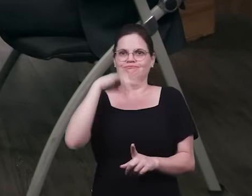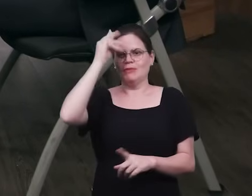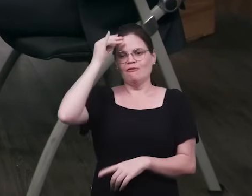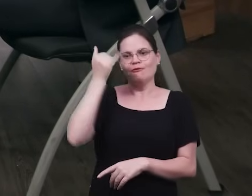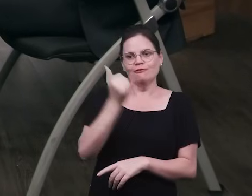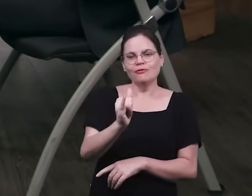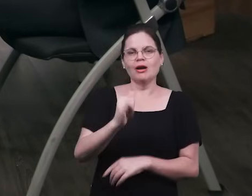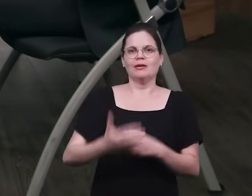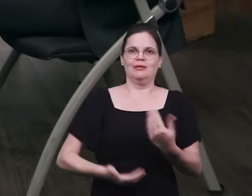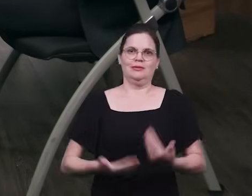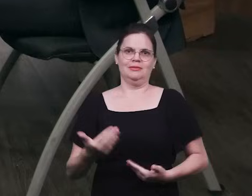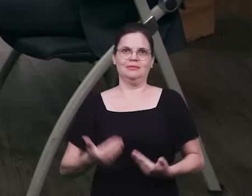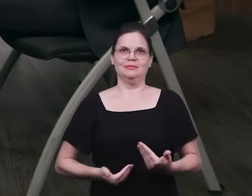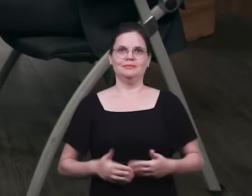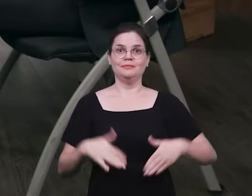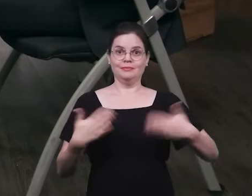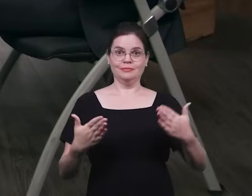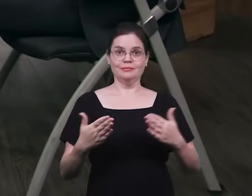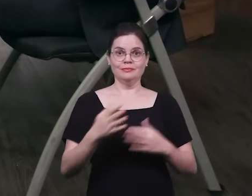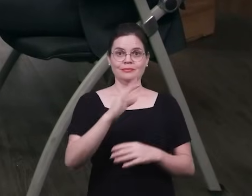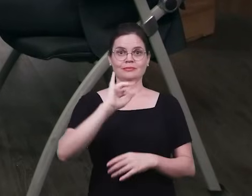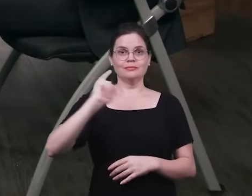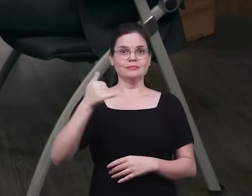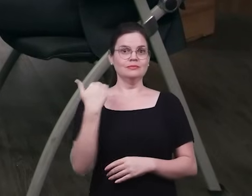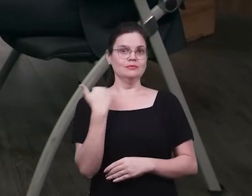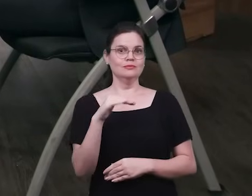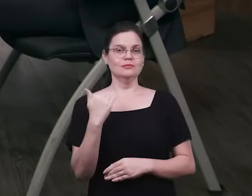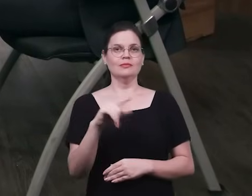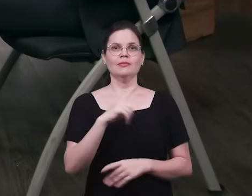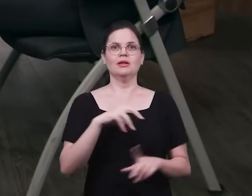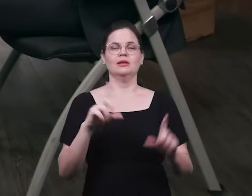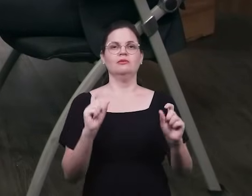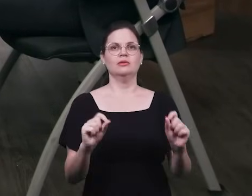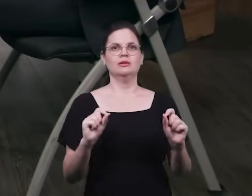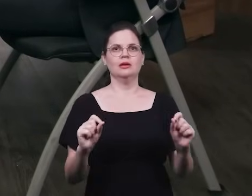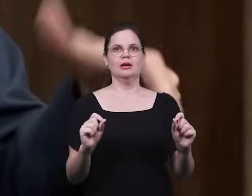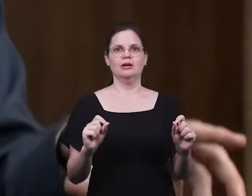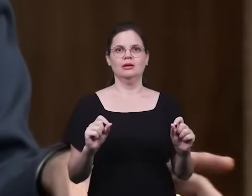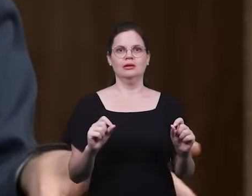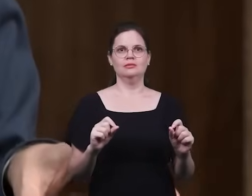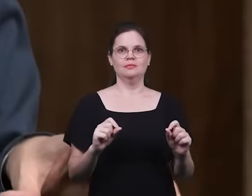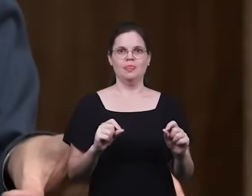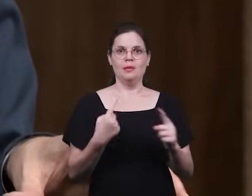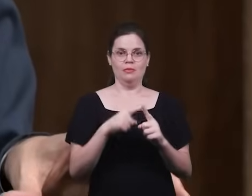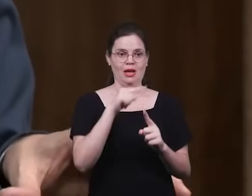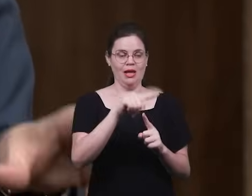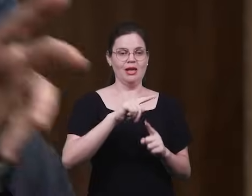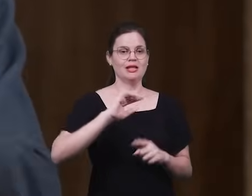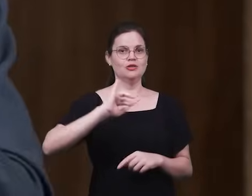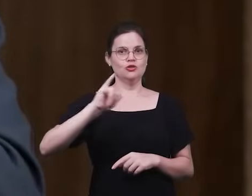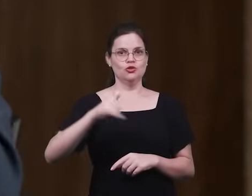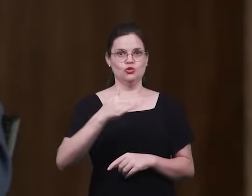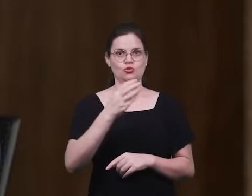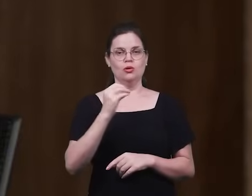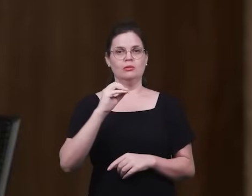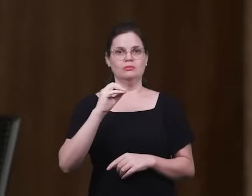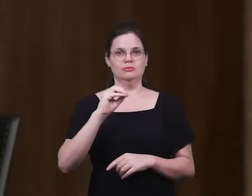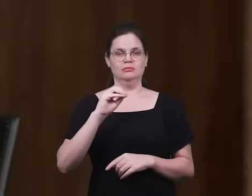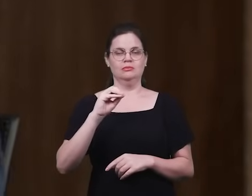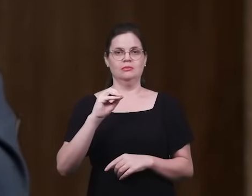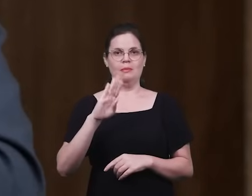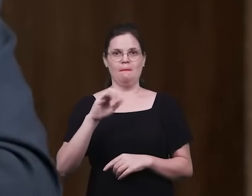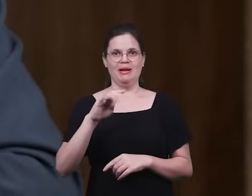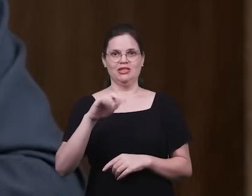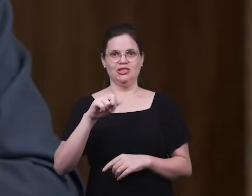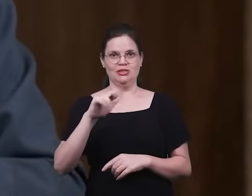dele veio acompanhada o jiz já citou do batismo nas águas que era o batismo que é na